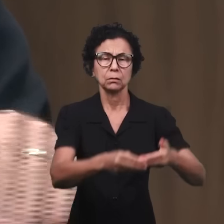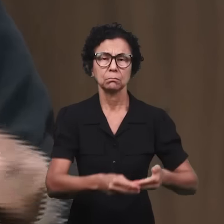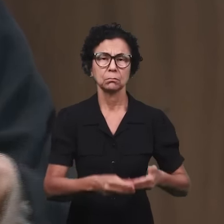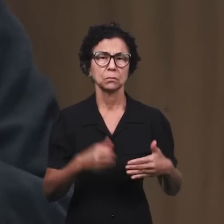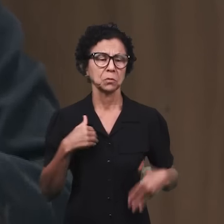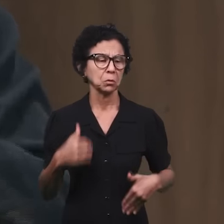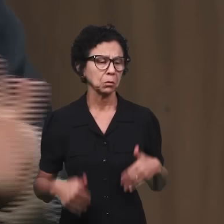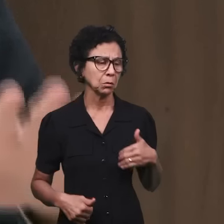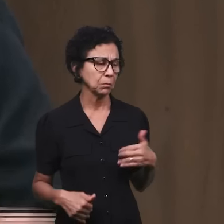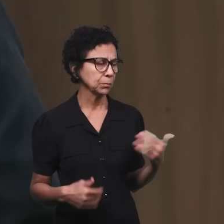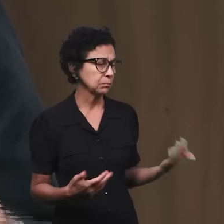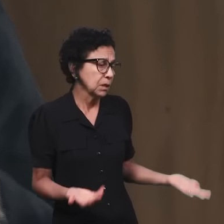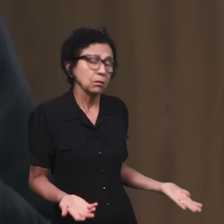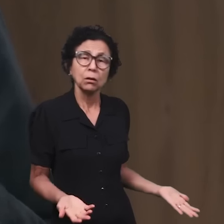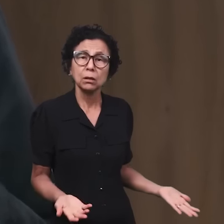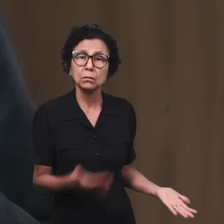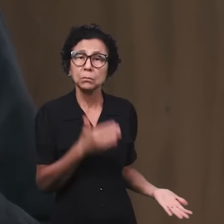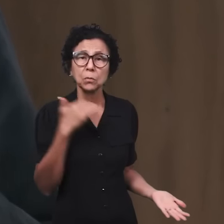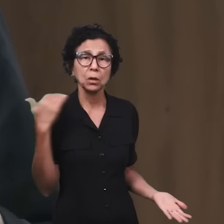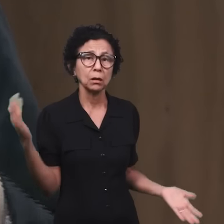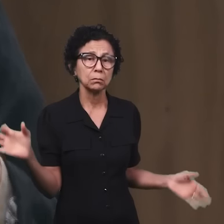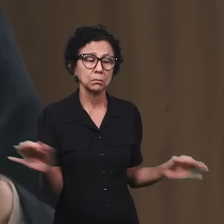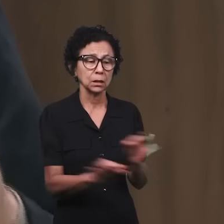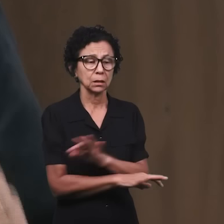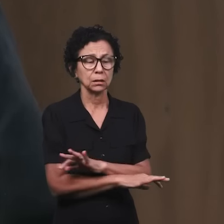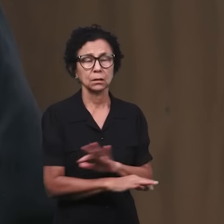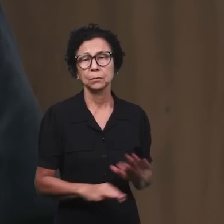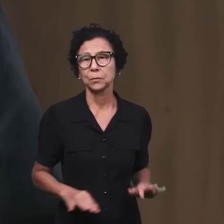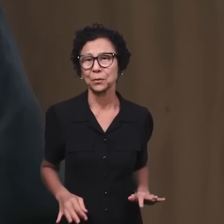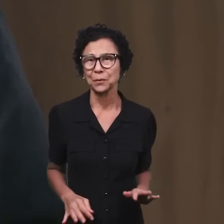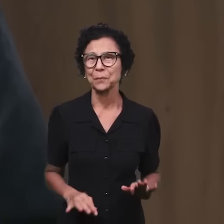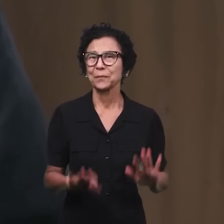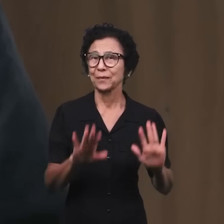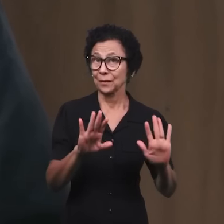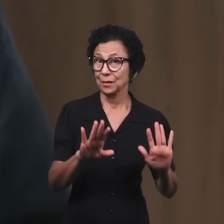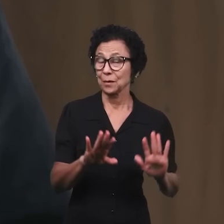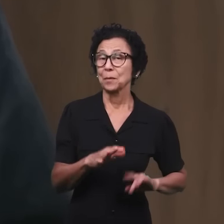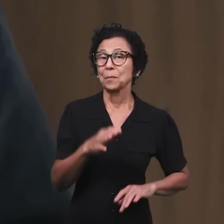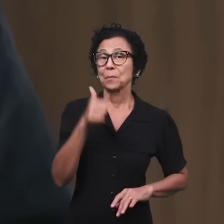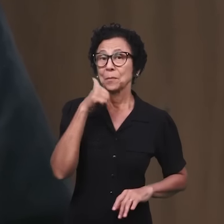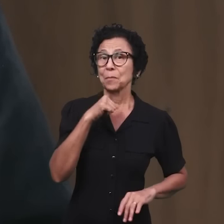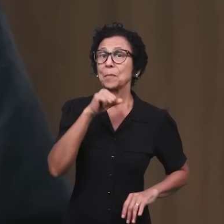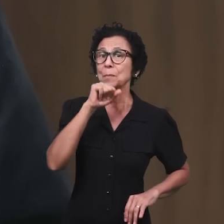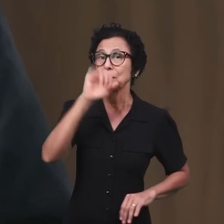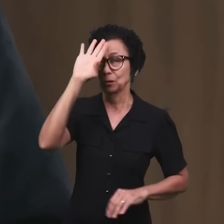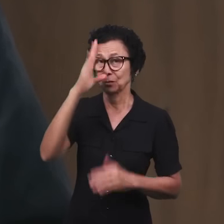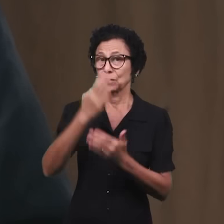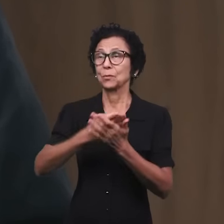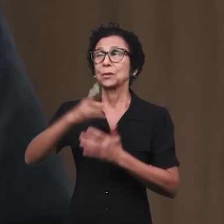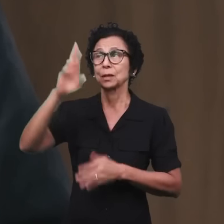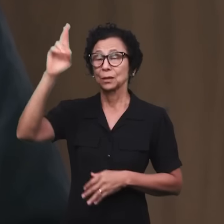amigos, os familiares, não tem esperança, mas para uma mãe que está aos pés do Senhor, há a esperança